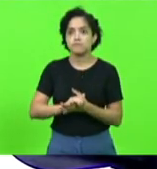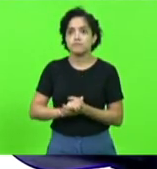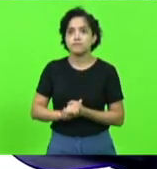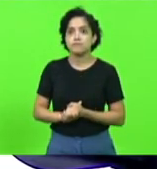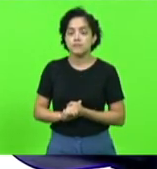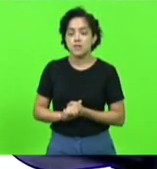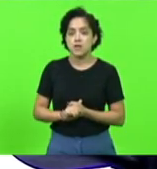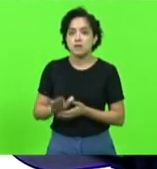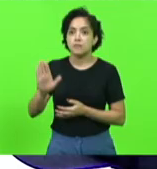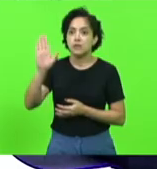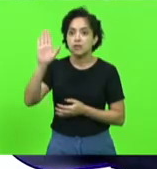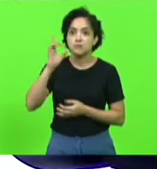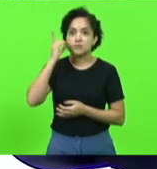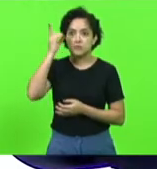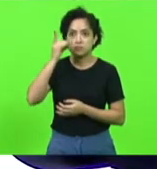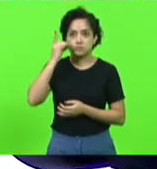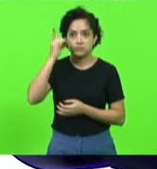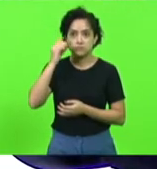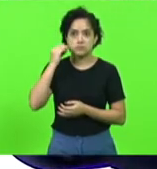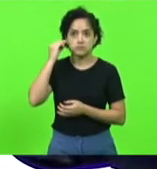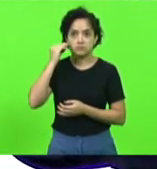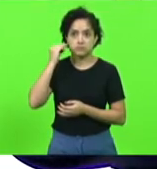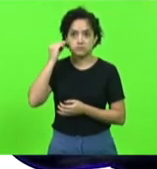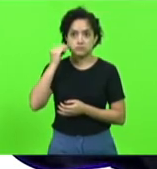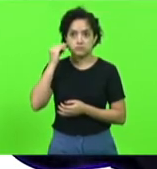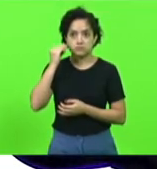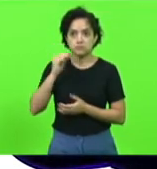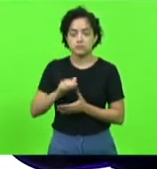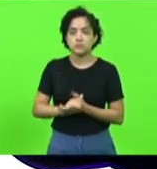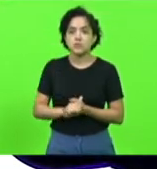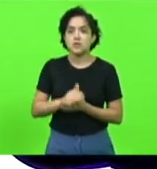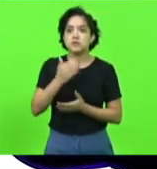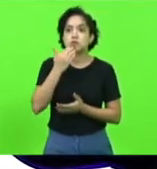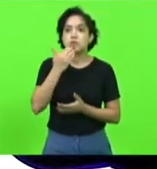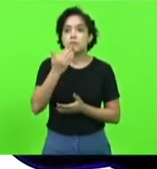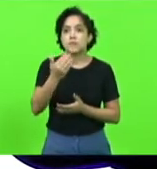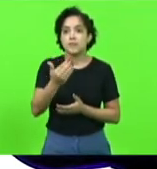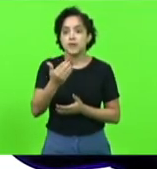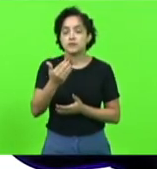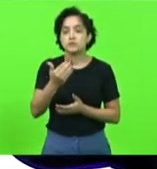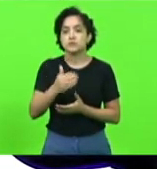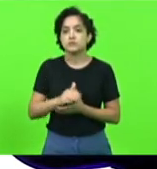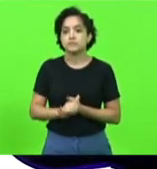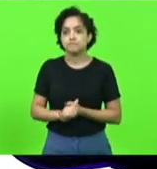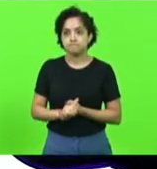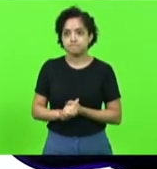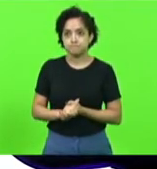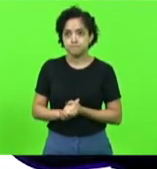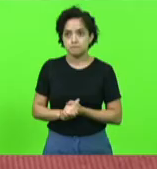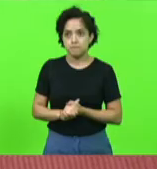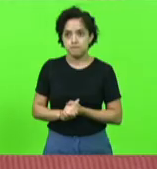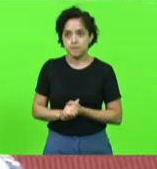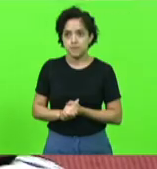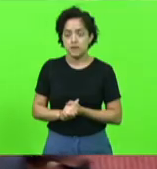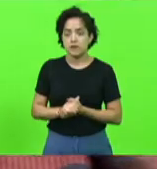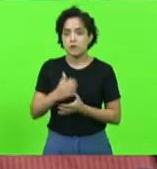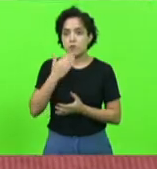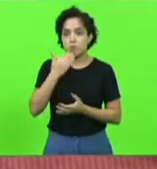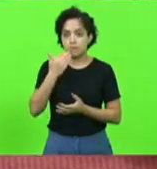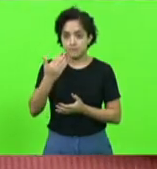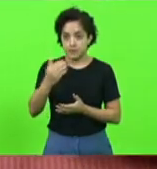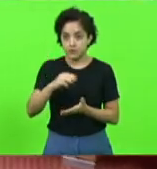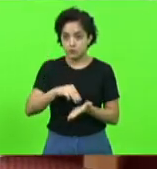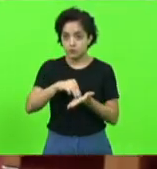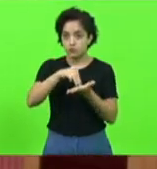pela ordem, deputado Márcio Machado. Obrigado, presidente. Eu só peço a vênia, eu fiz um pedido de uma